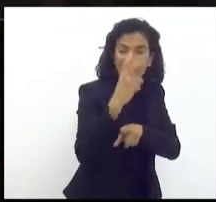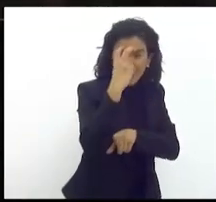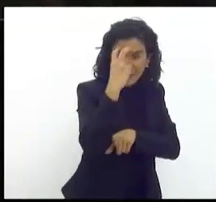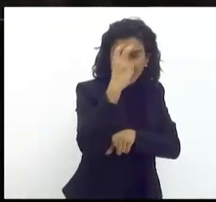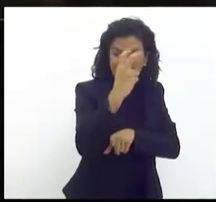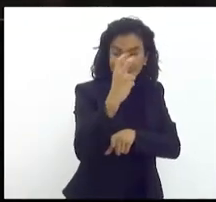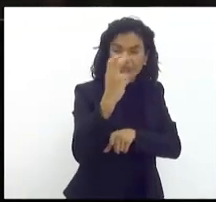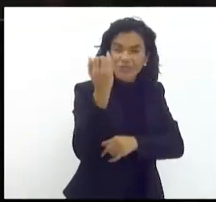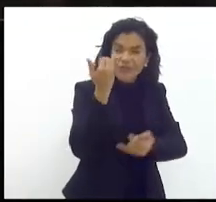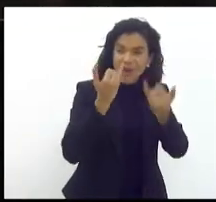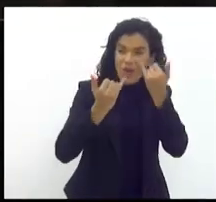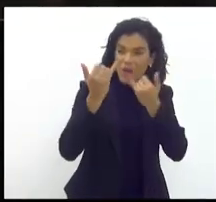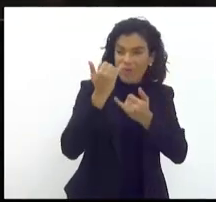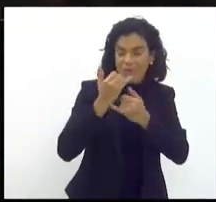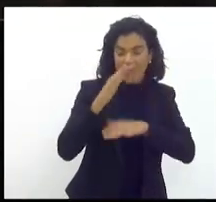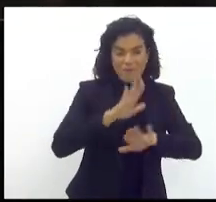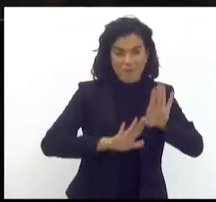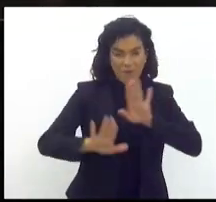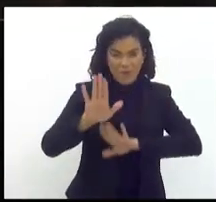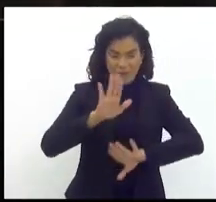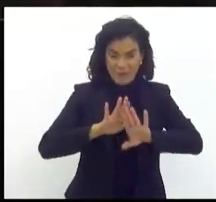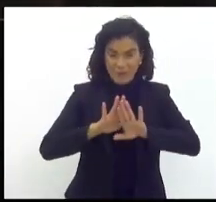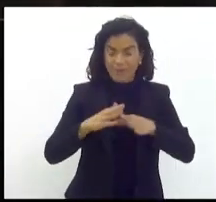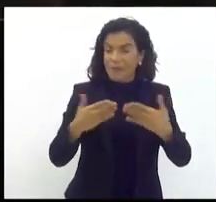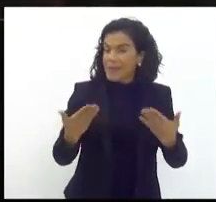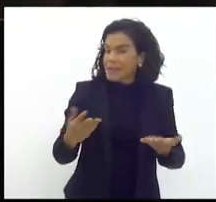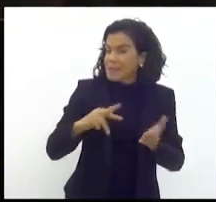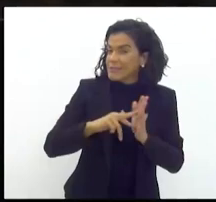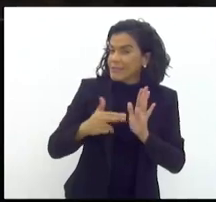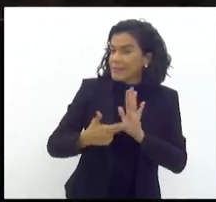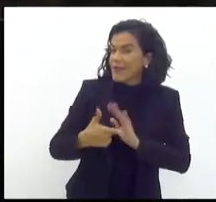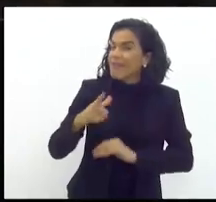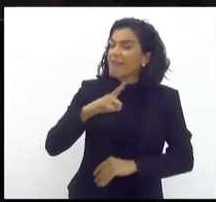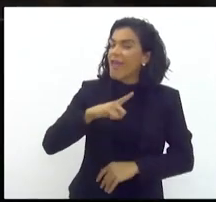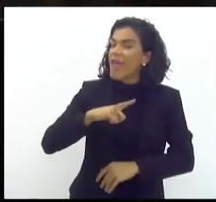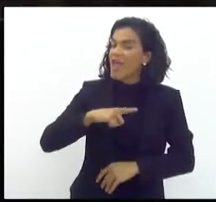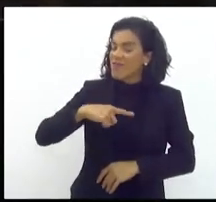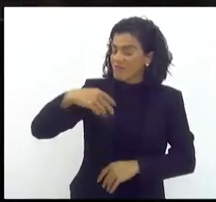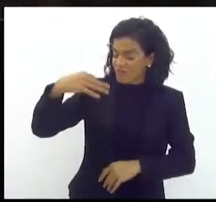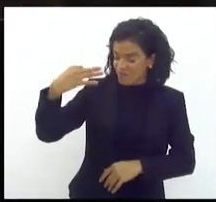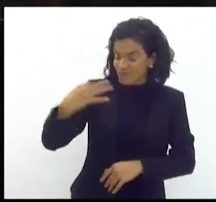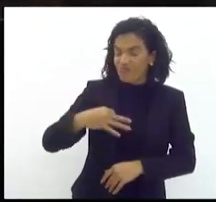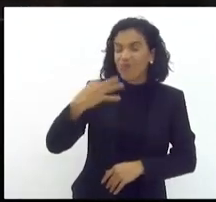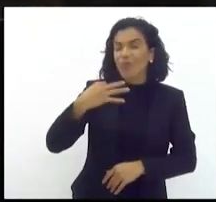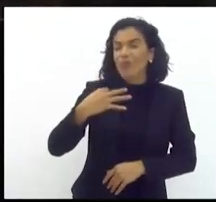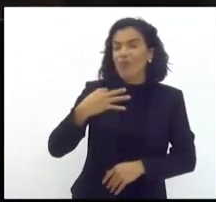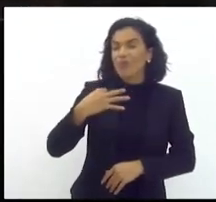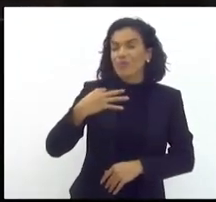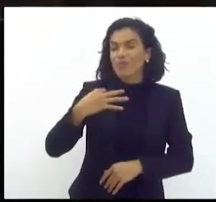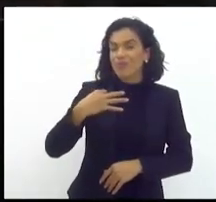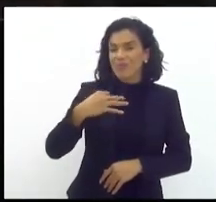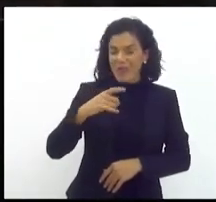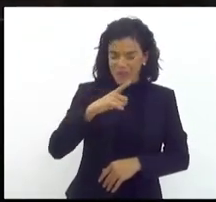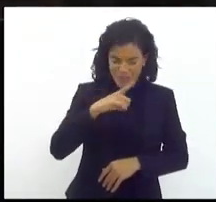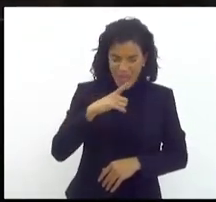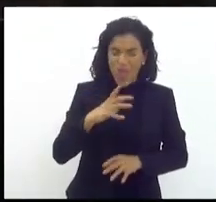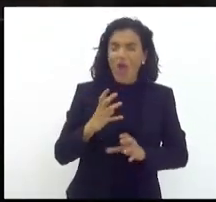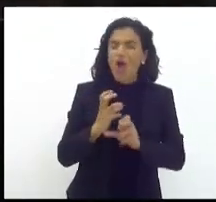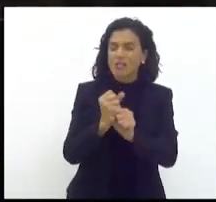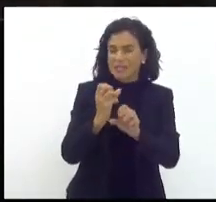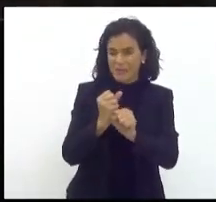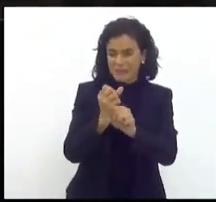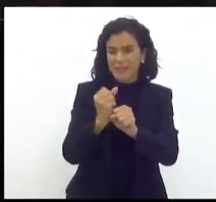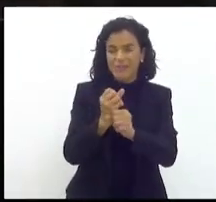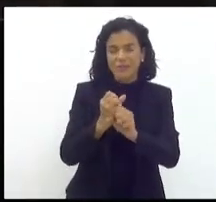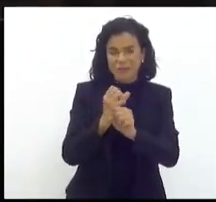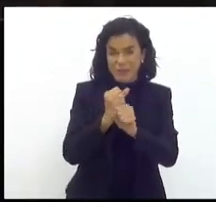e informação e prevenção Isso significa que há um aposta efetivamente e tem orçamento para isso